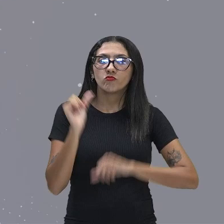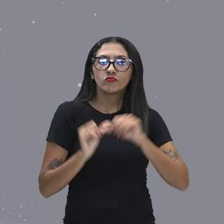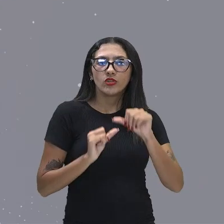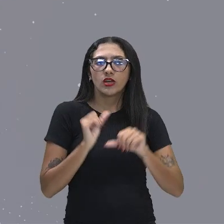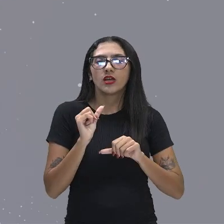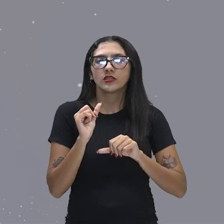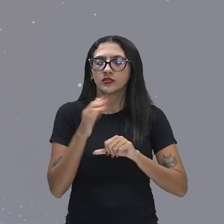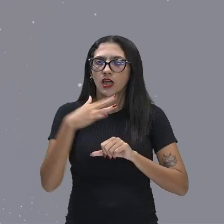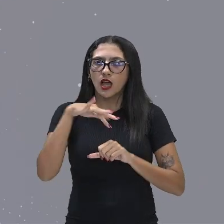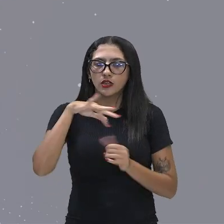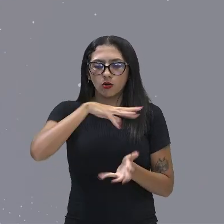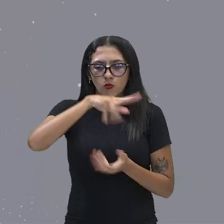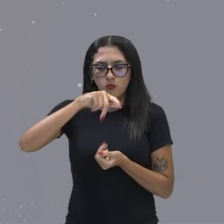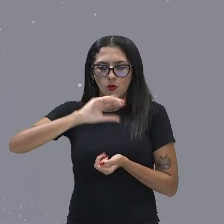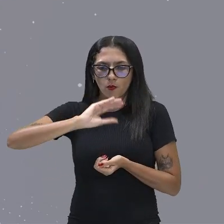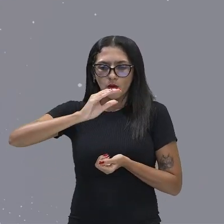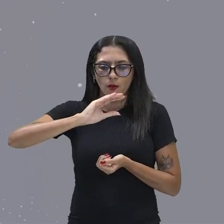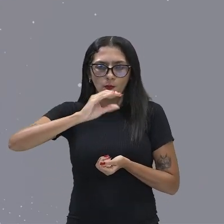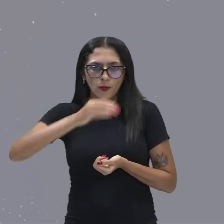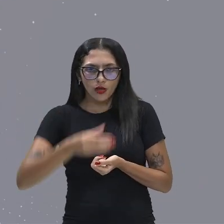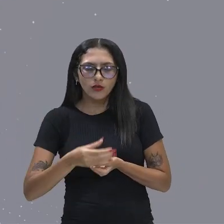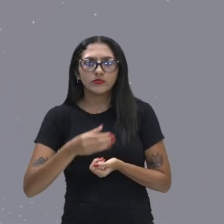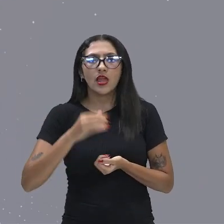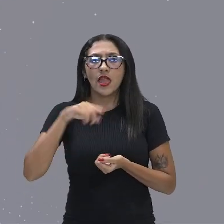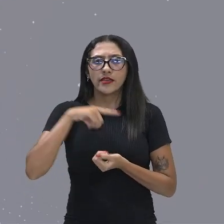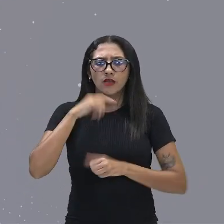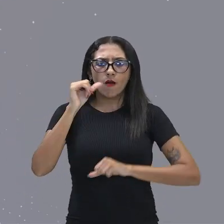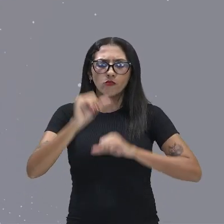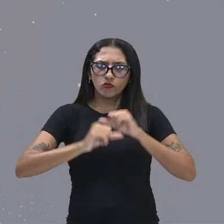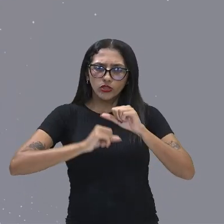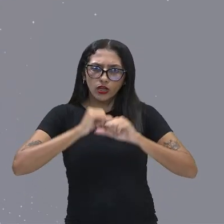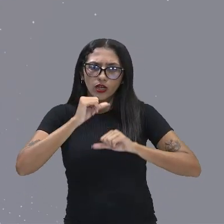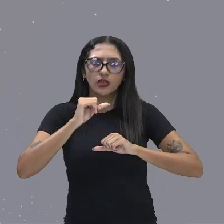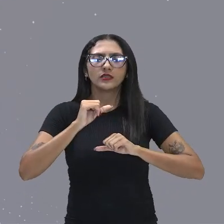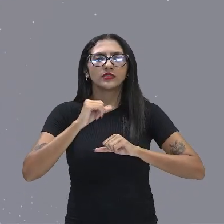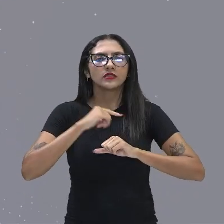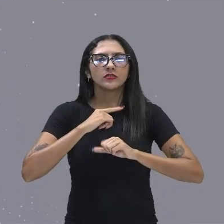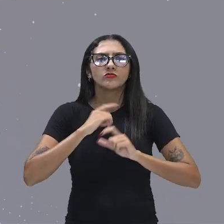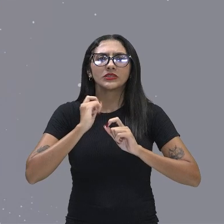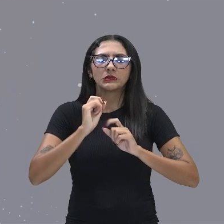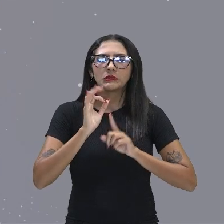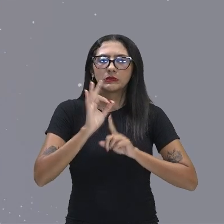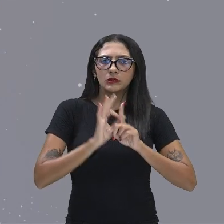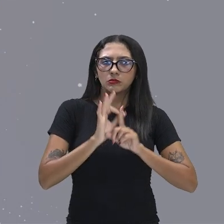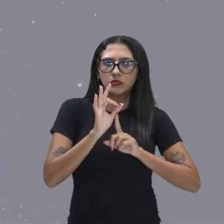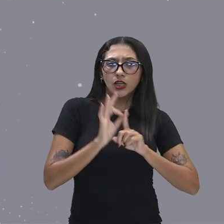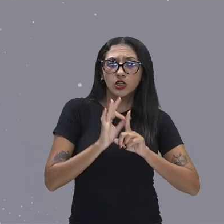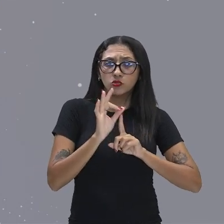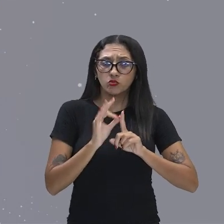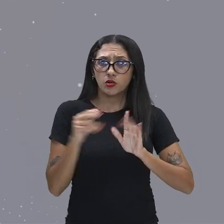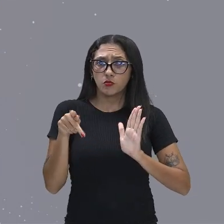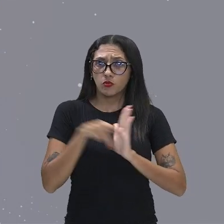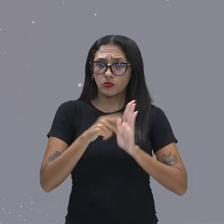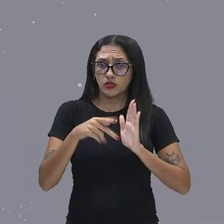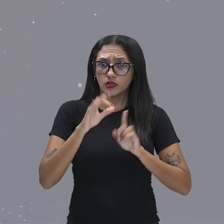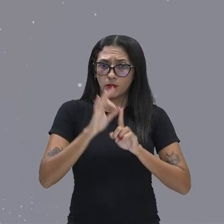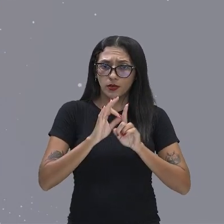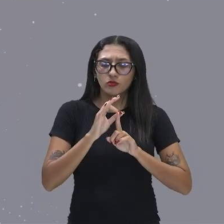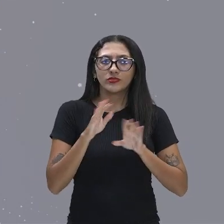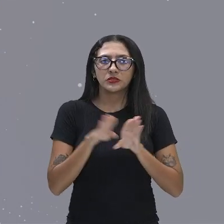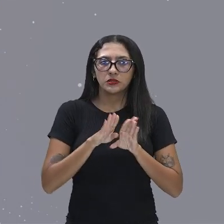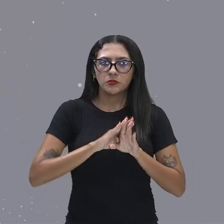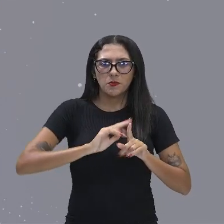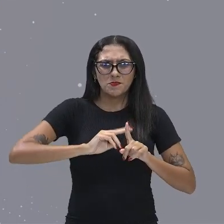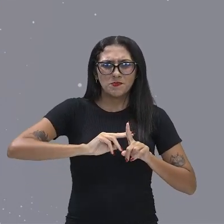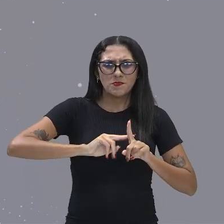atmosfera. E essas alterações na atmosfera faz com que a temperatura média do planeta venha